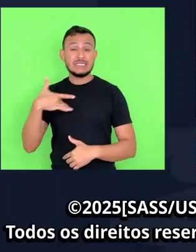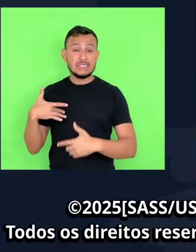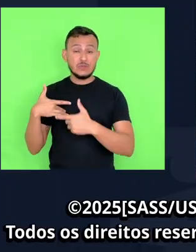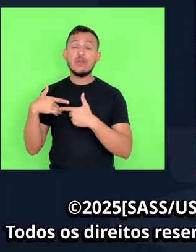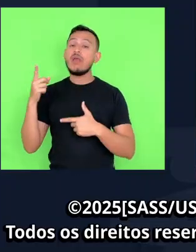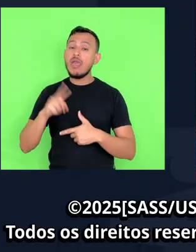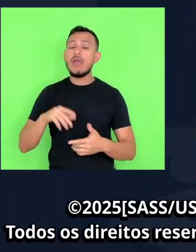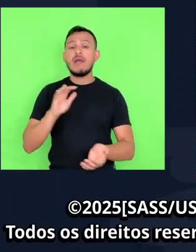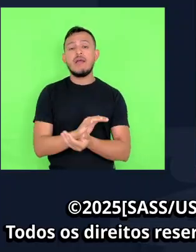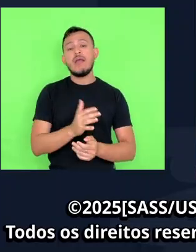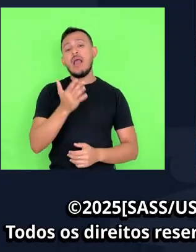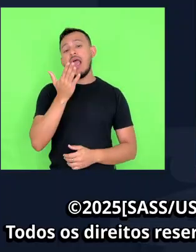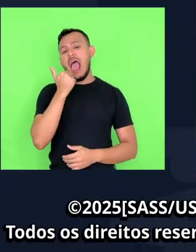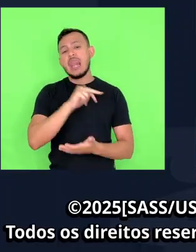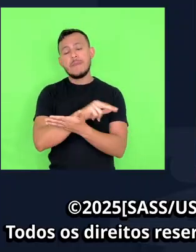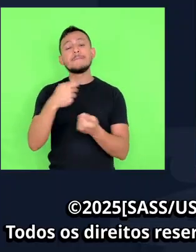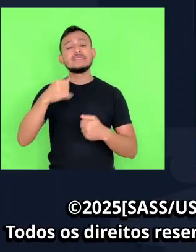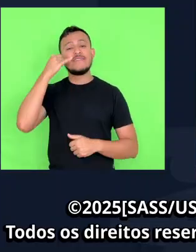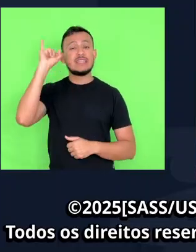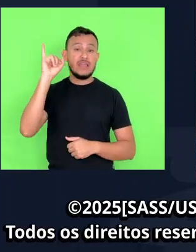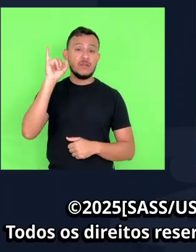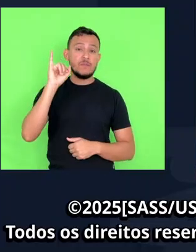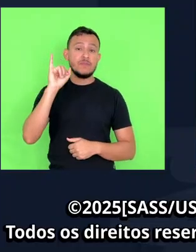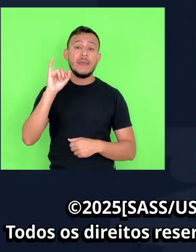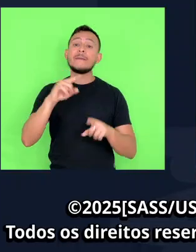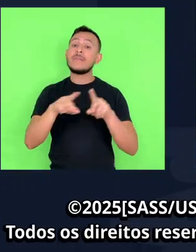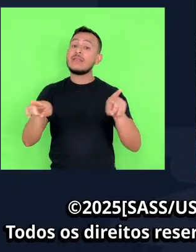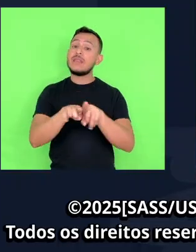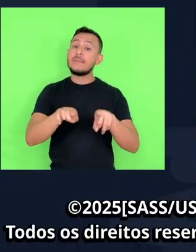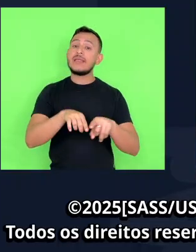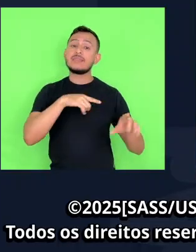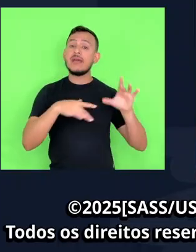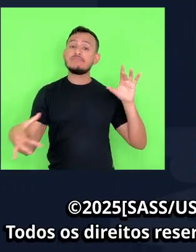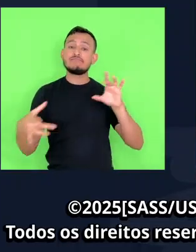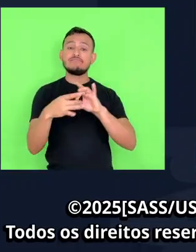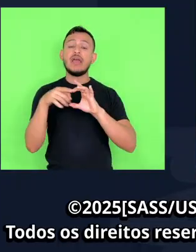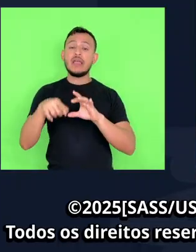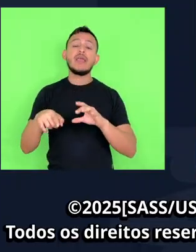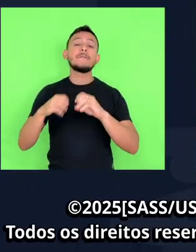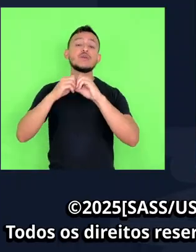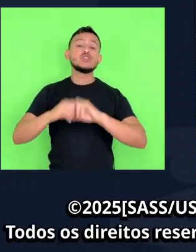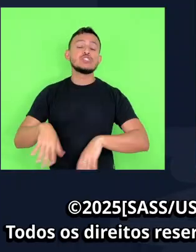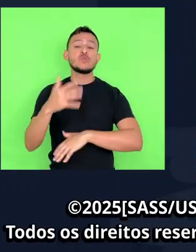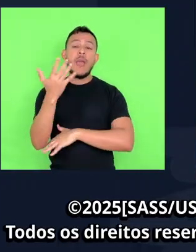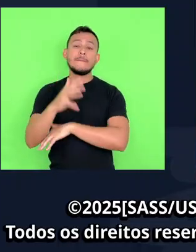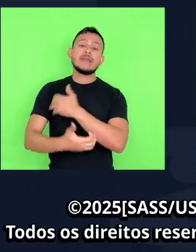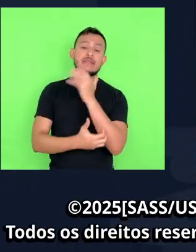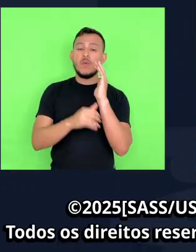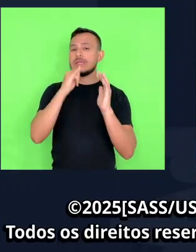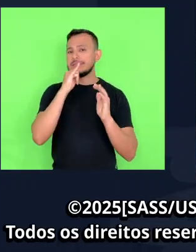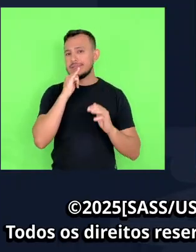são alimentos que devem ser evitados. Mas também eles estão associados ao dano ambiental. Veja que